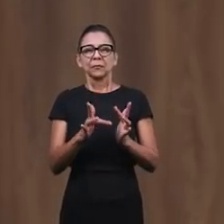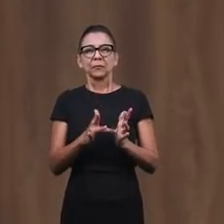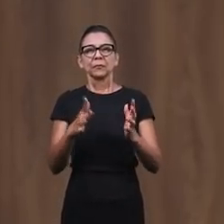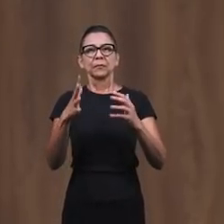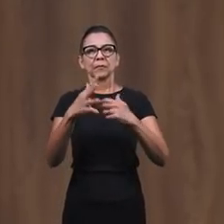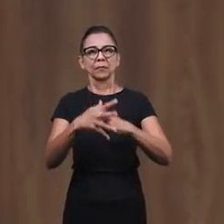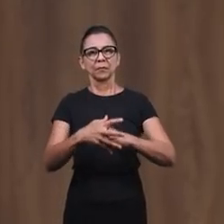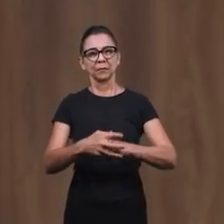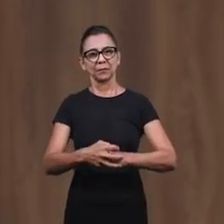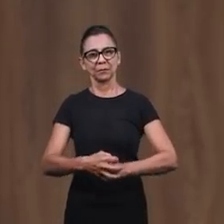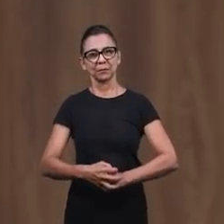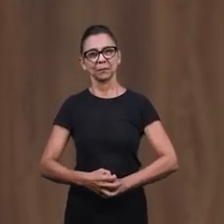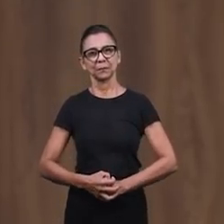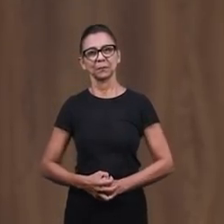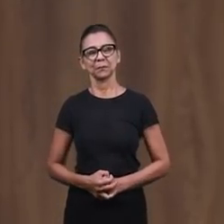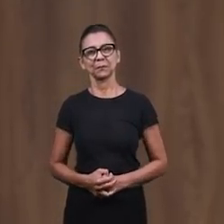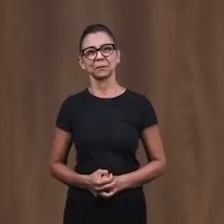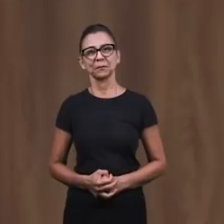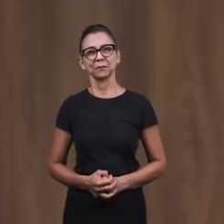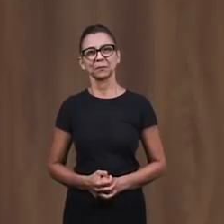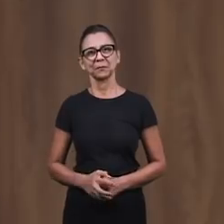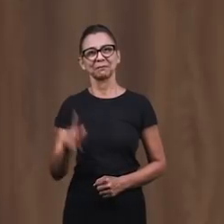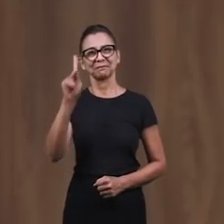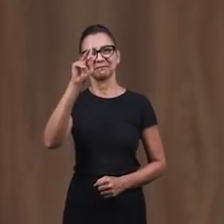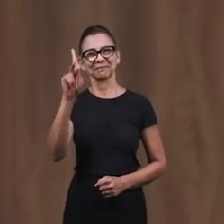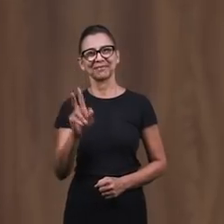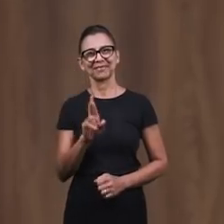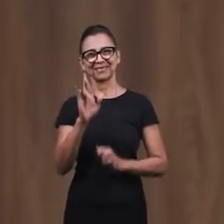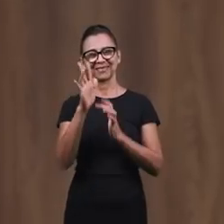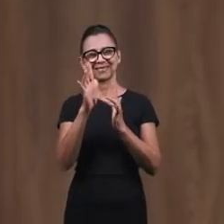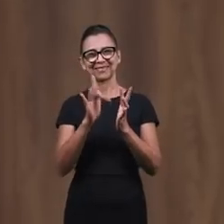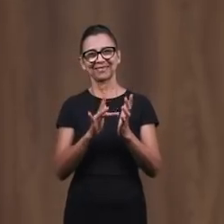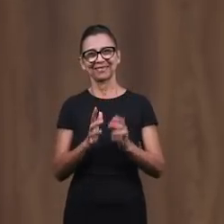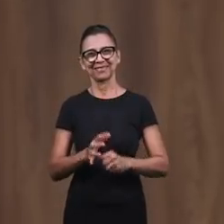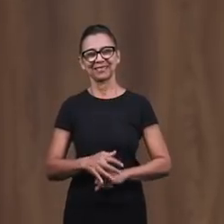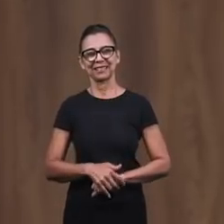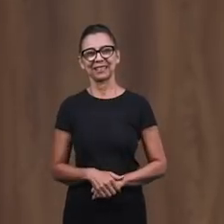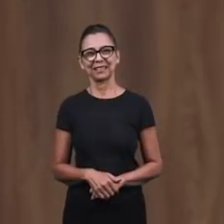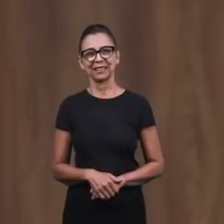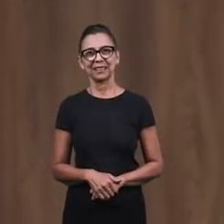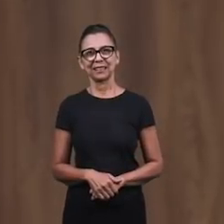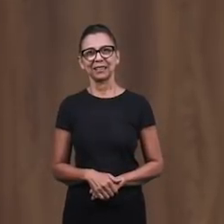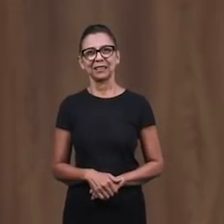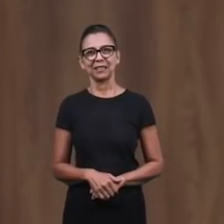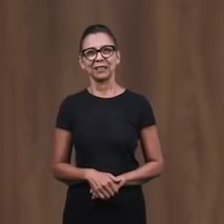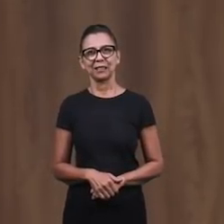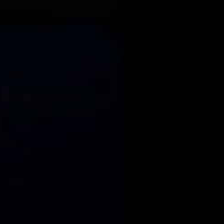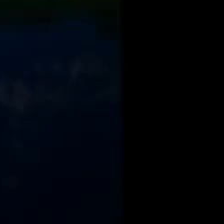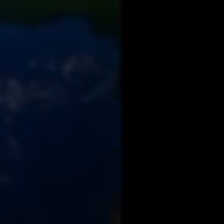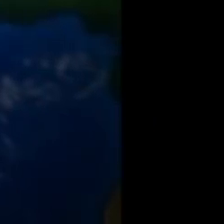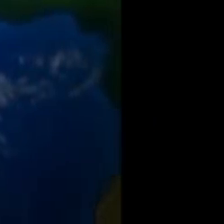Te pedimos assim, em nome do Senhor Jesus. A paz do Senhor Jesus!